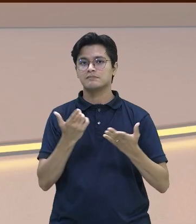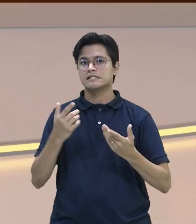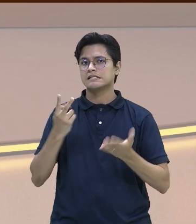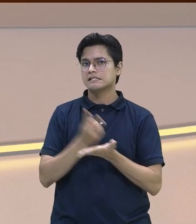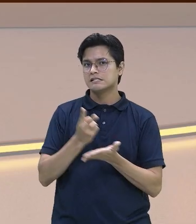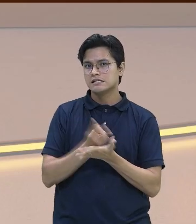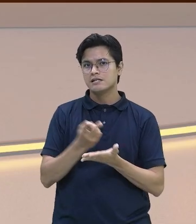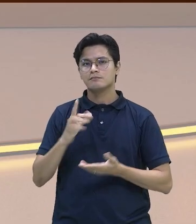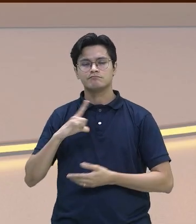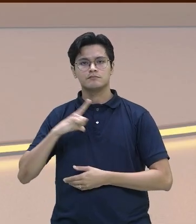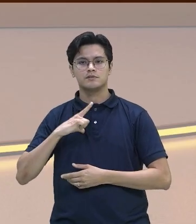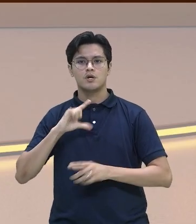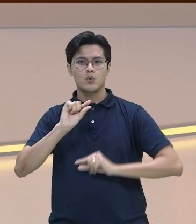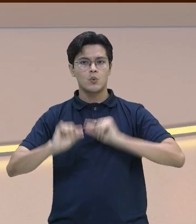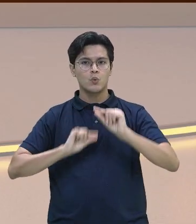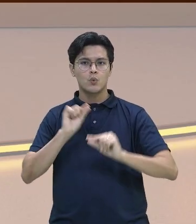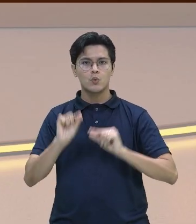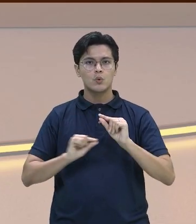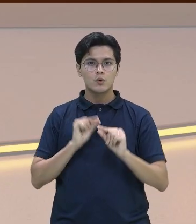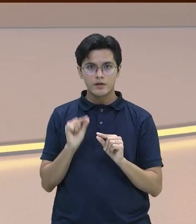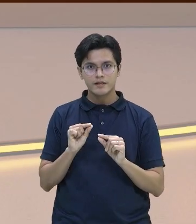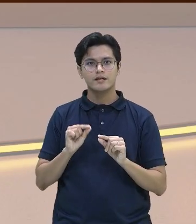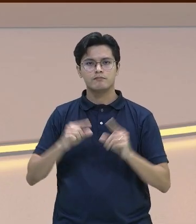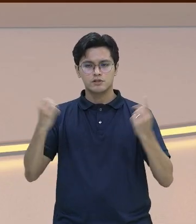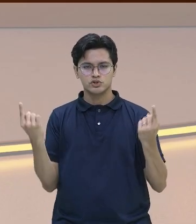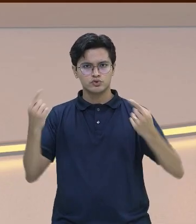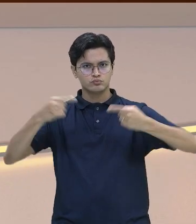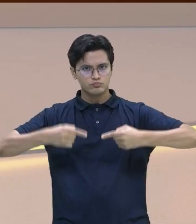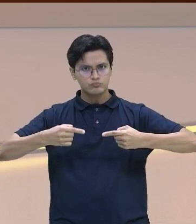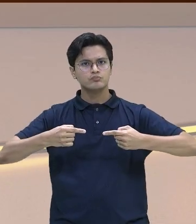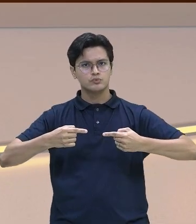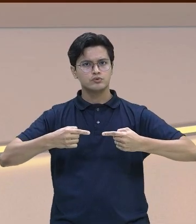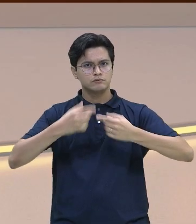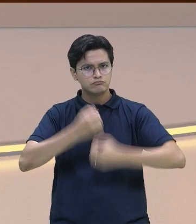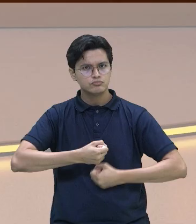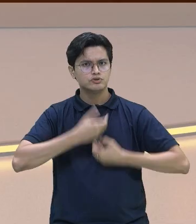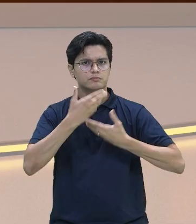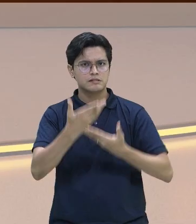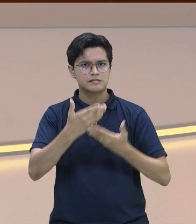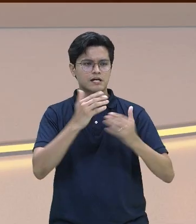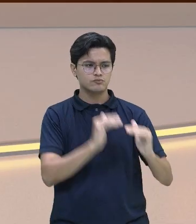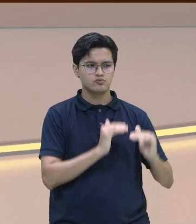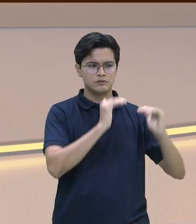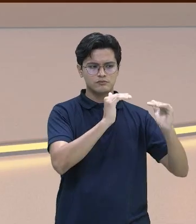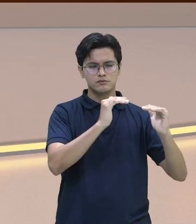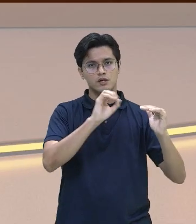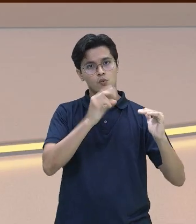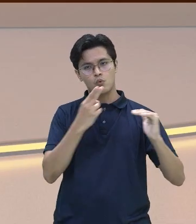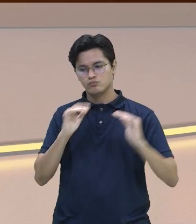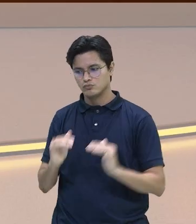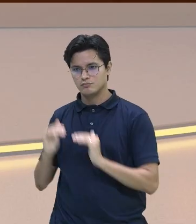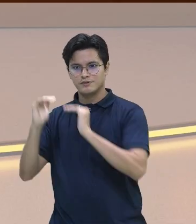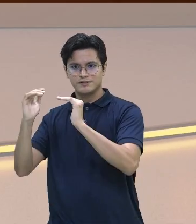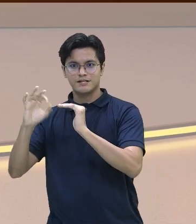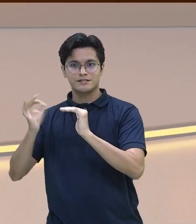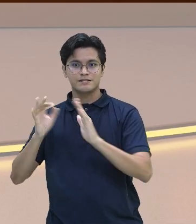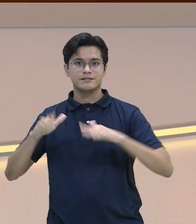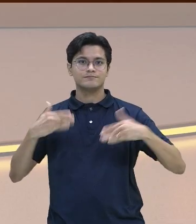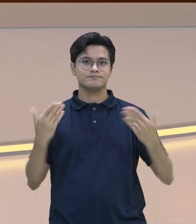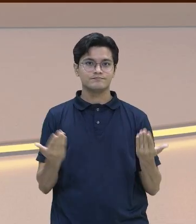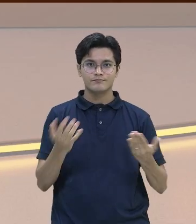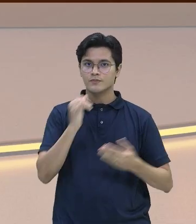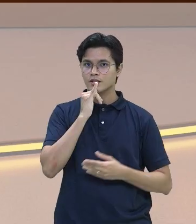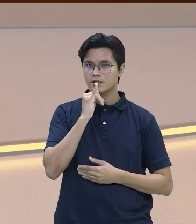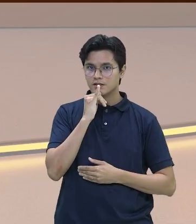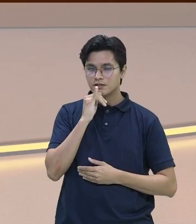mostrar superiores uns aos outros, certo? E quando um criava, tipo assim, uma forma de trazer mais